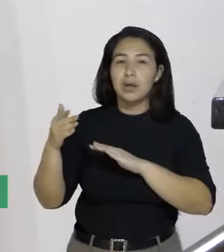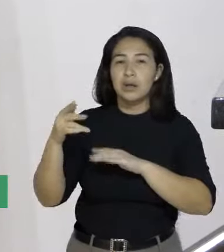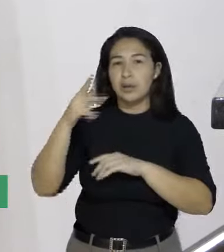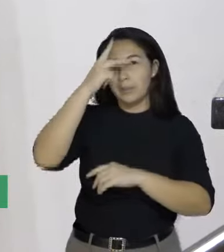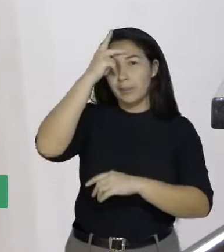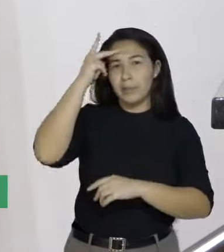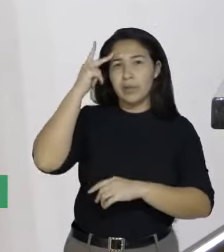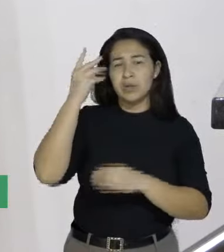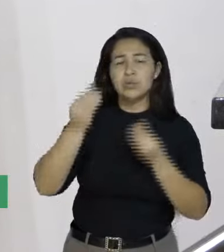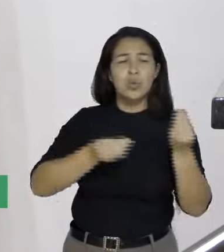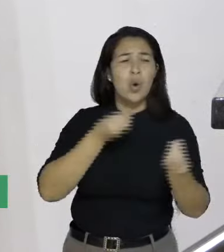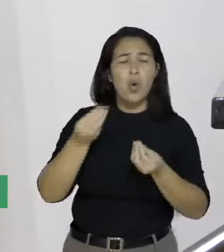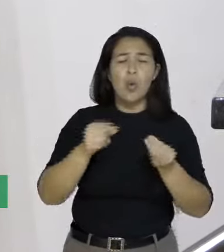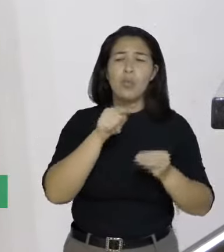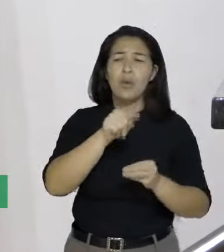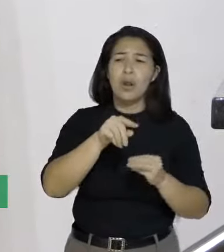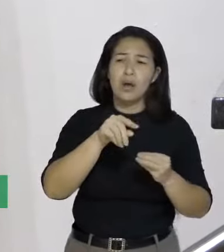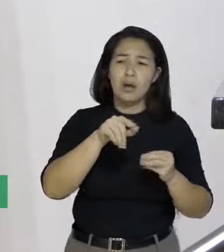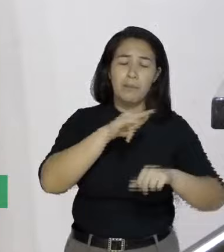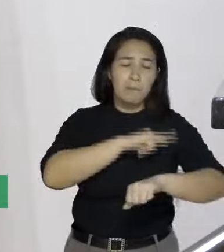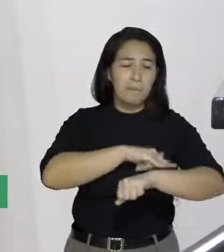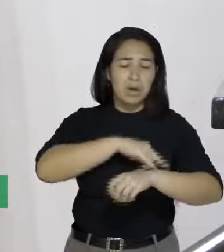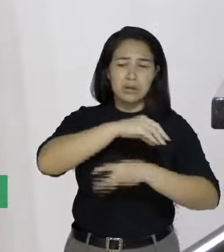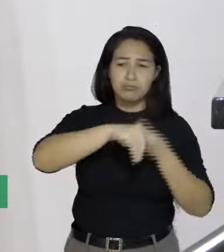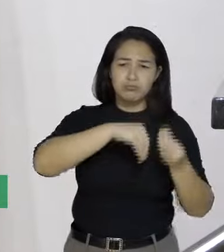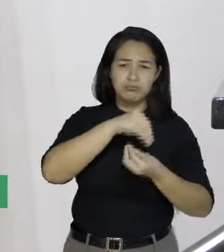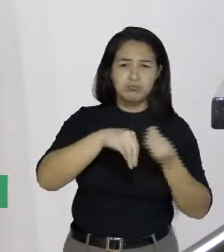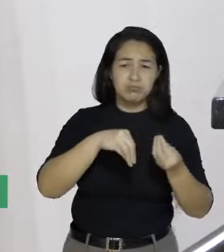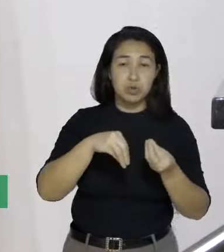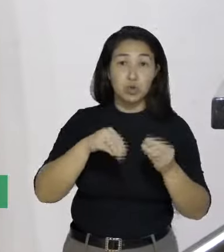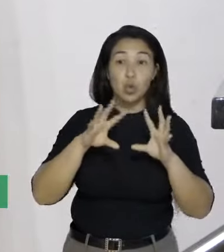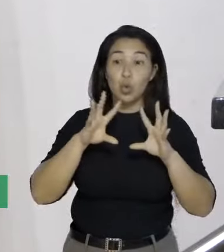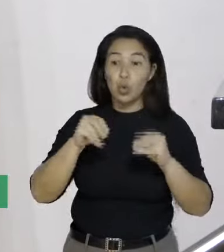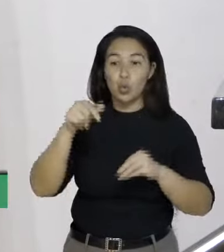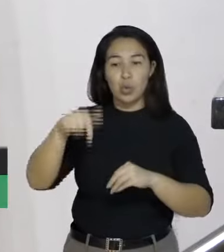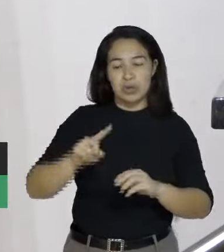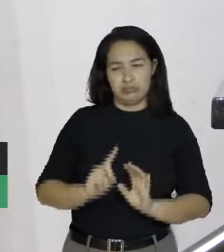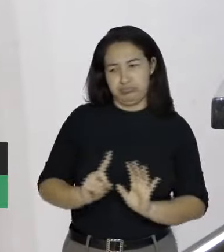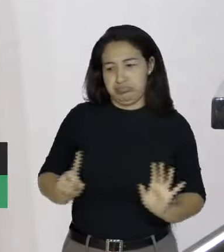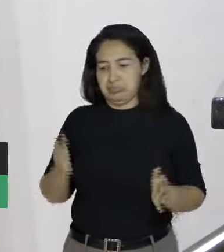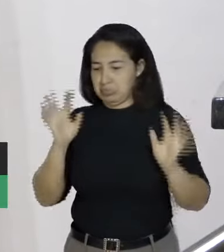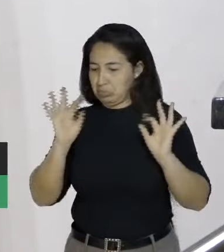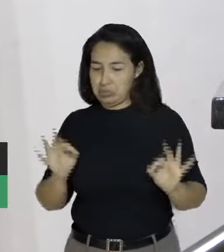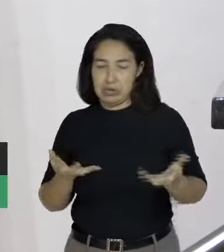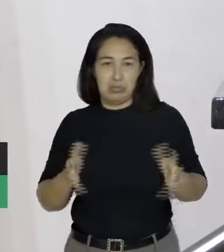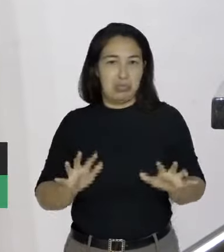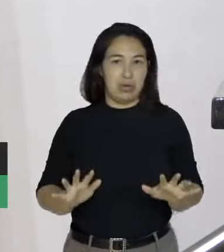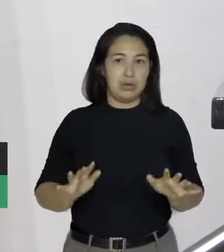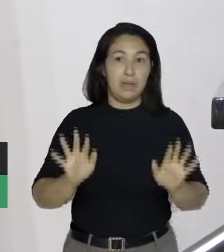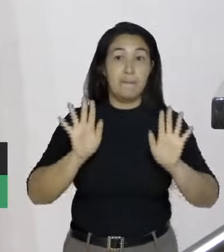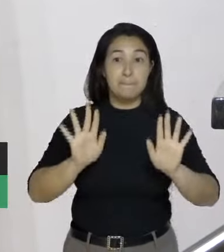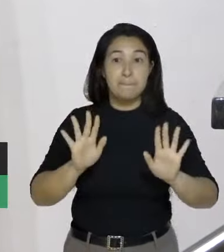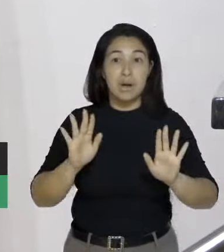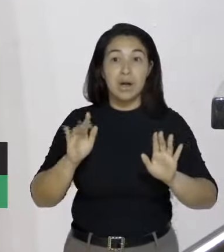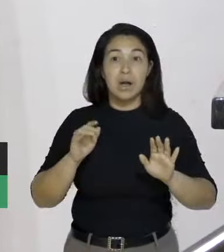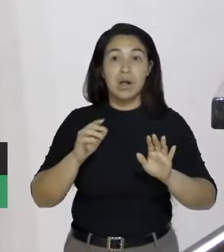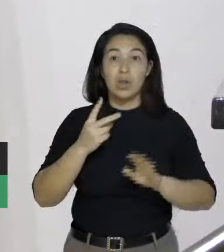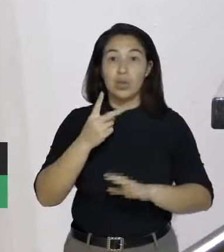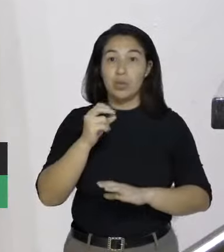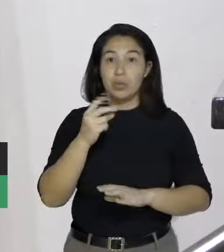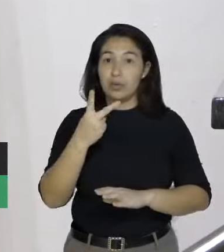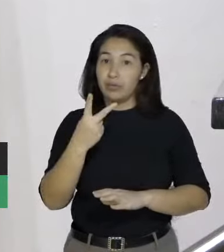sobre o banheiro misto e todos tiravam o corpo fora mas aqui na Assembleia desde 2021 o projeto do colega José tramita sem votação